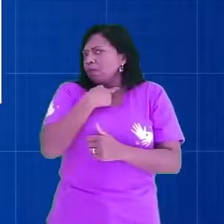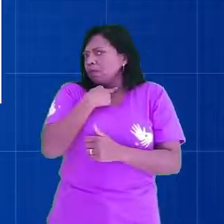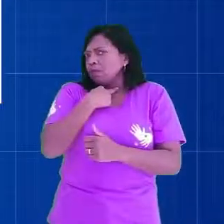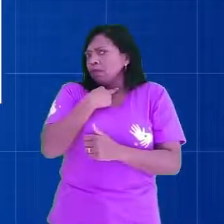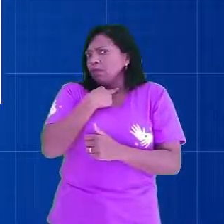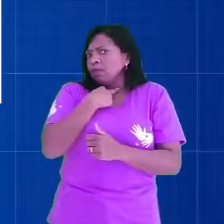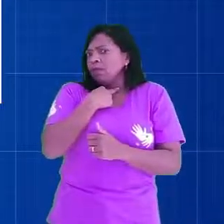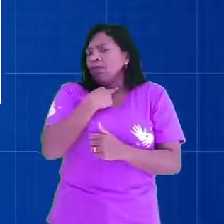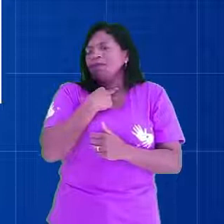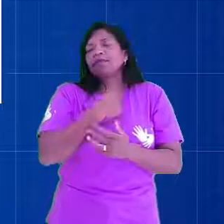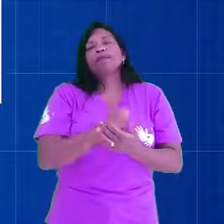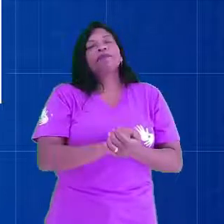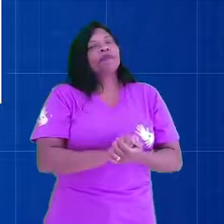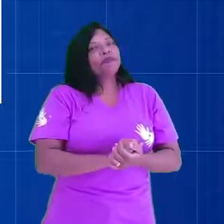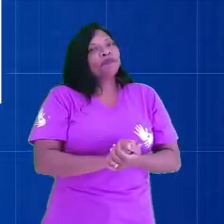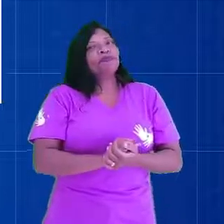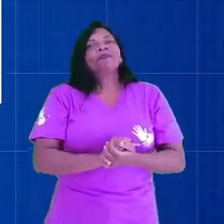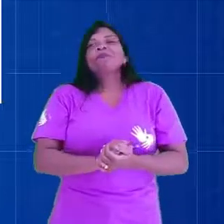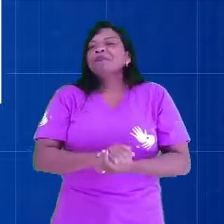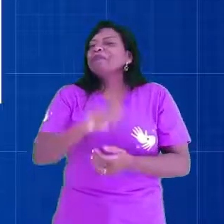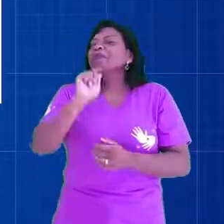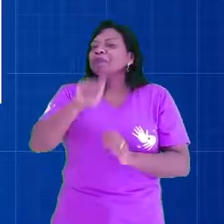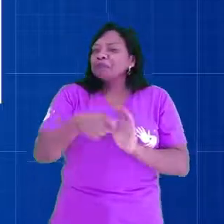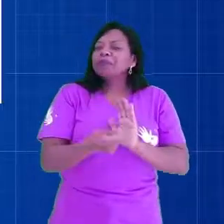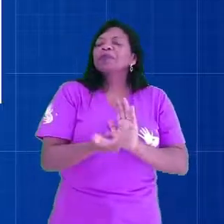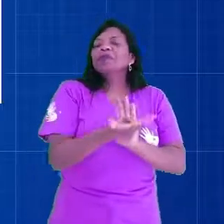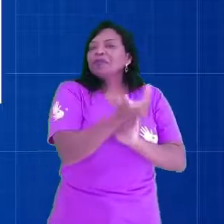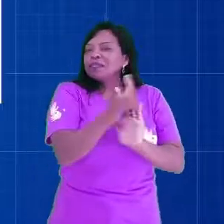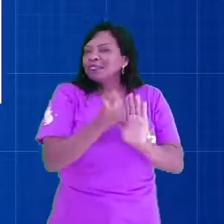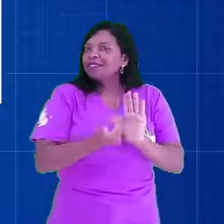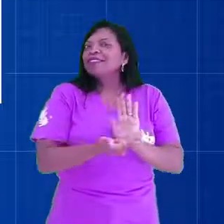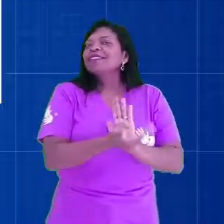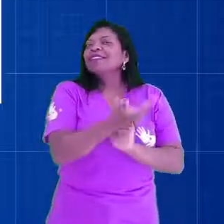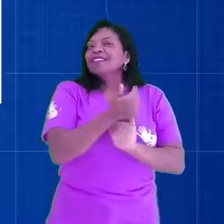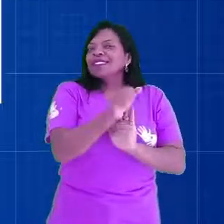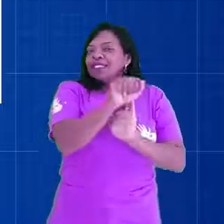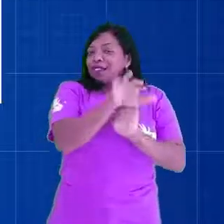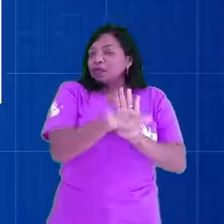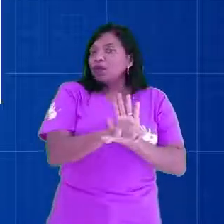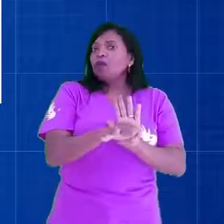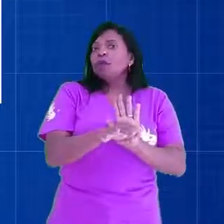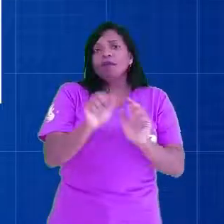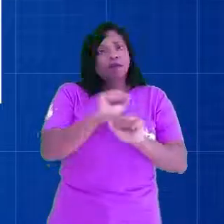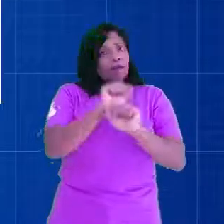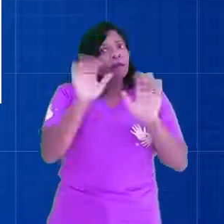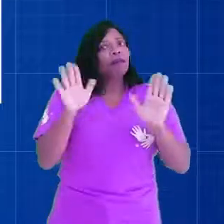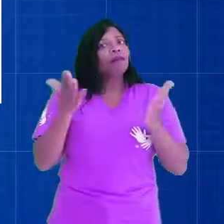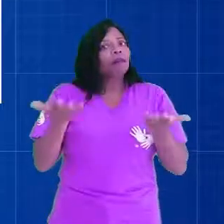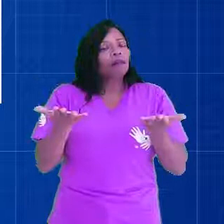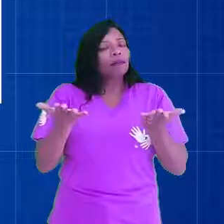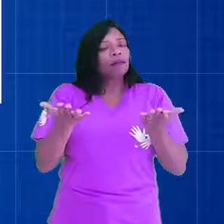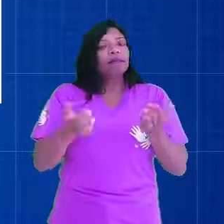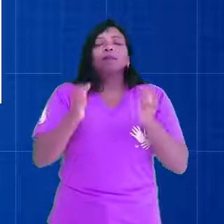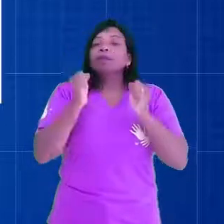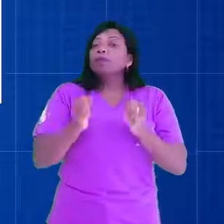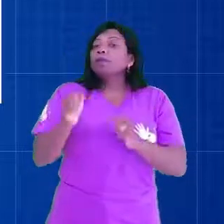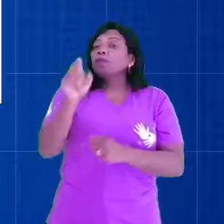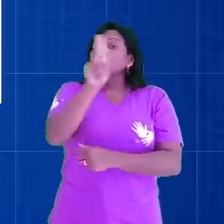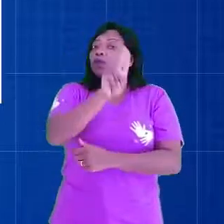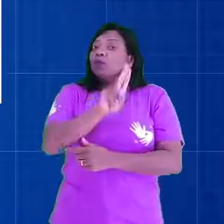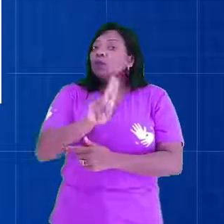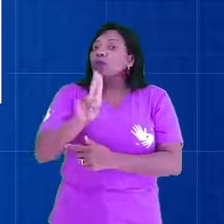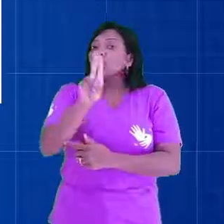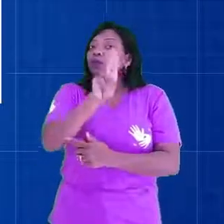de brincadeira de desenhar a sombra? Claro que dá, porque você pode fazer